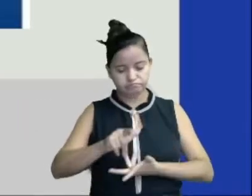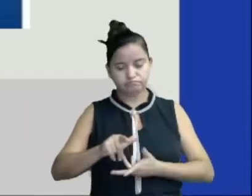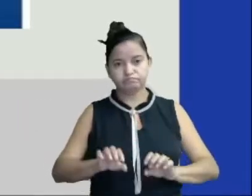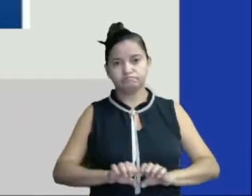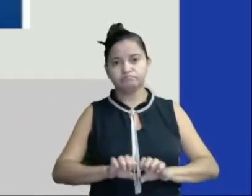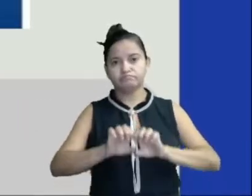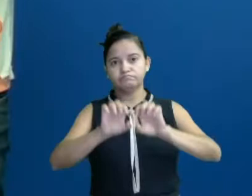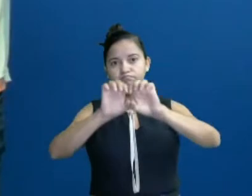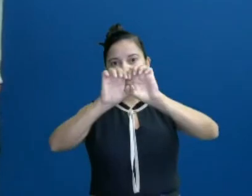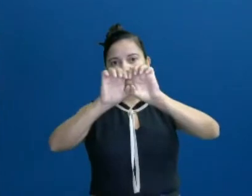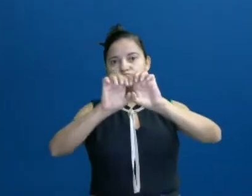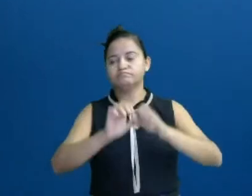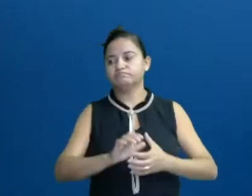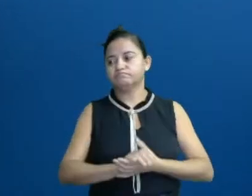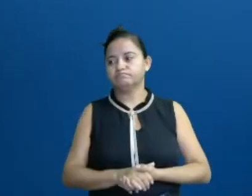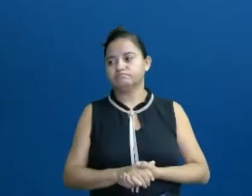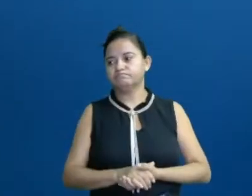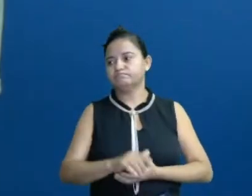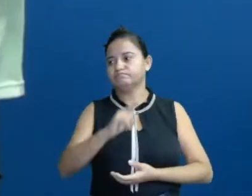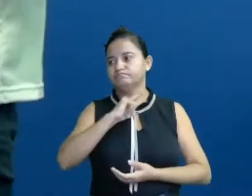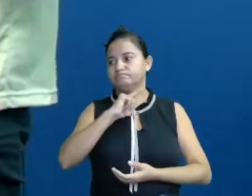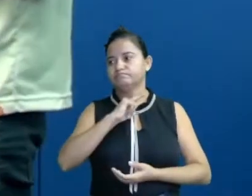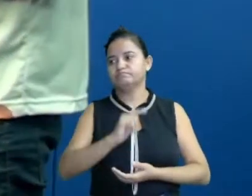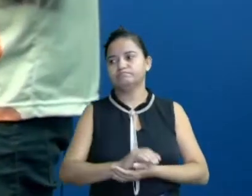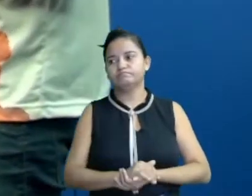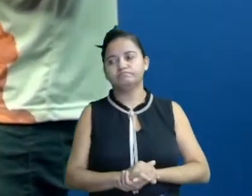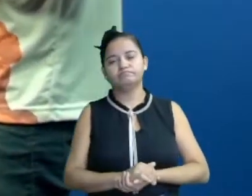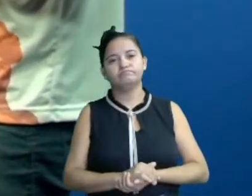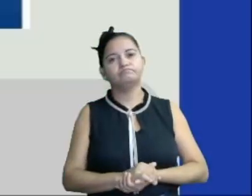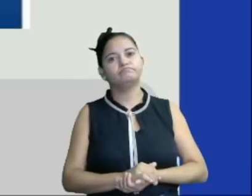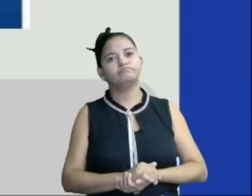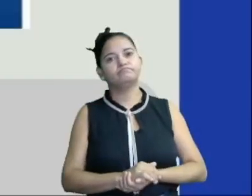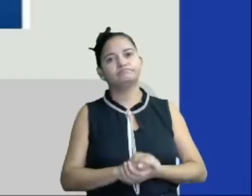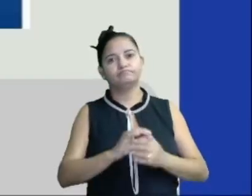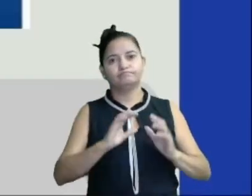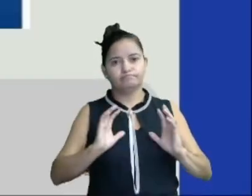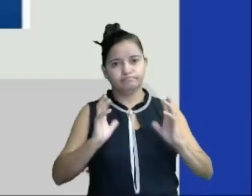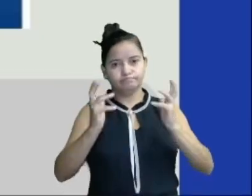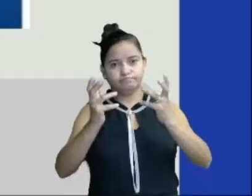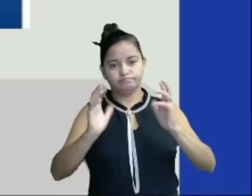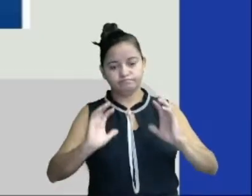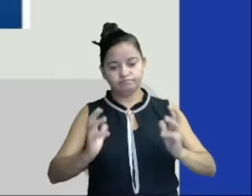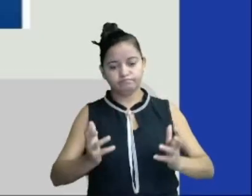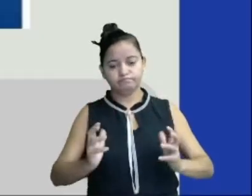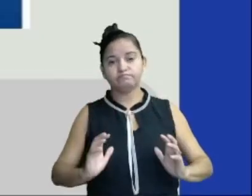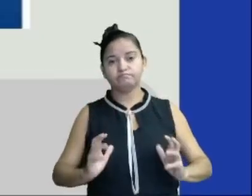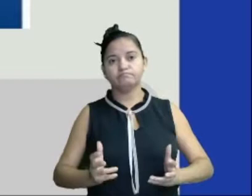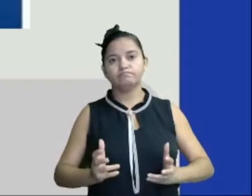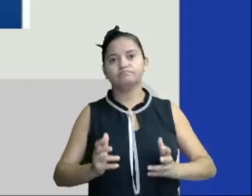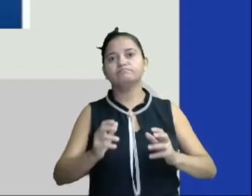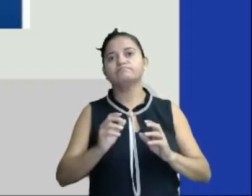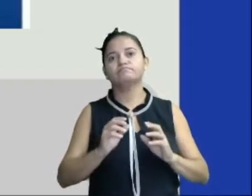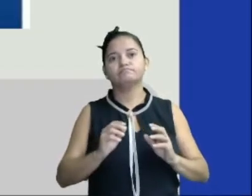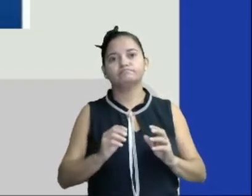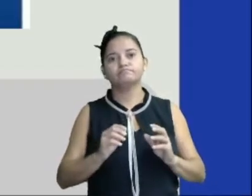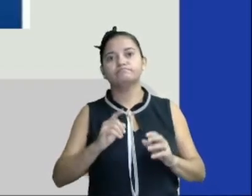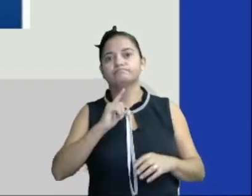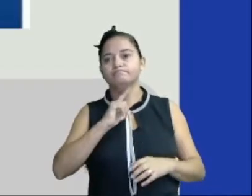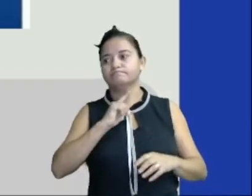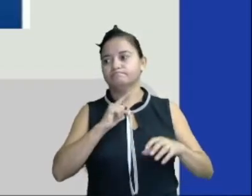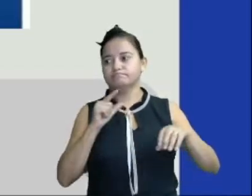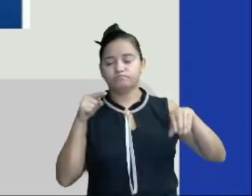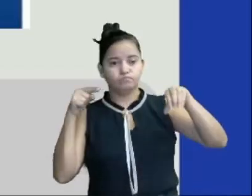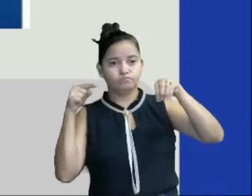nosso planeta, né, a gente vai observar que a gente vai ter várias camadas, desde o núcleo mais